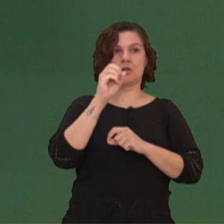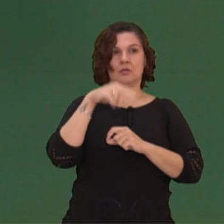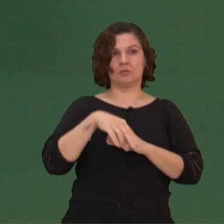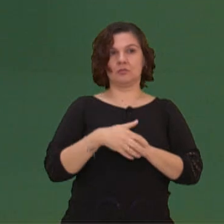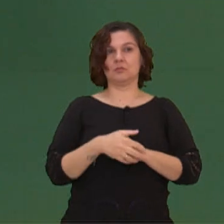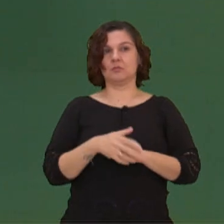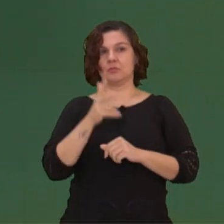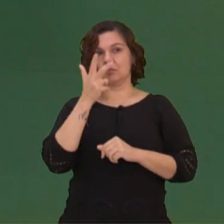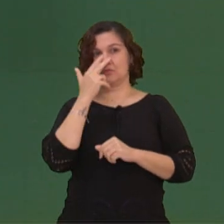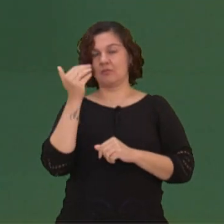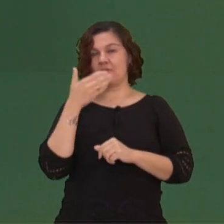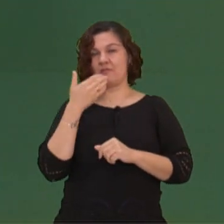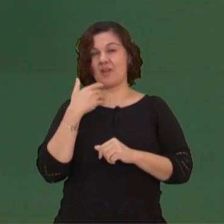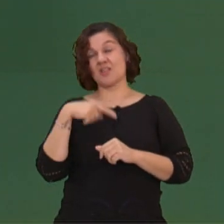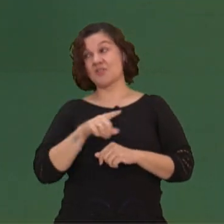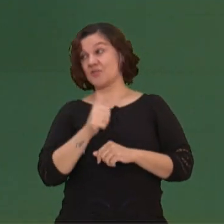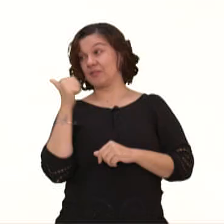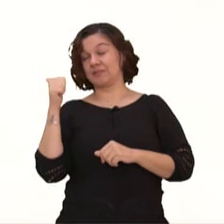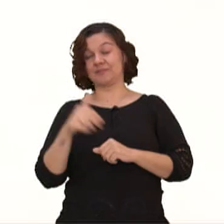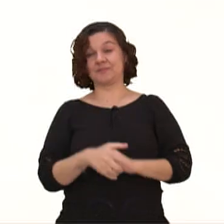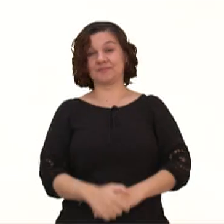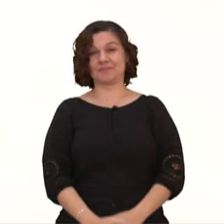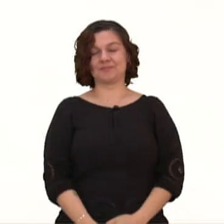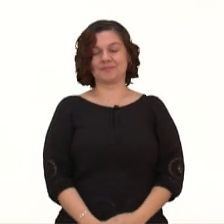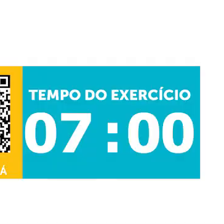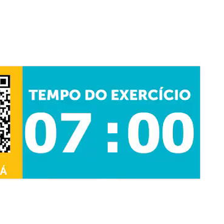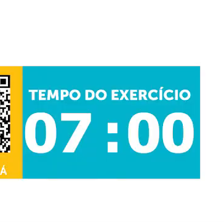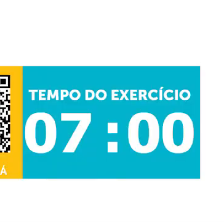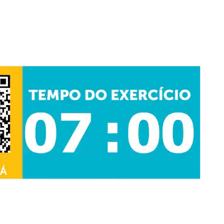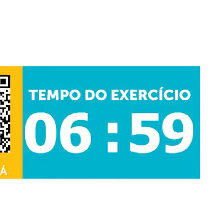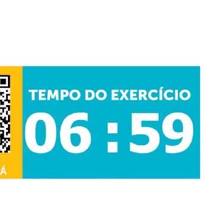até de quiz, de tão fácil. Faz aí, anota, eu já venho.